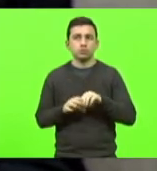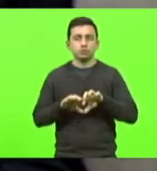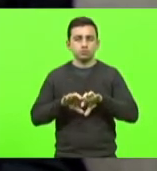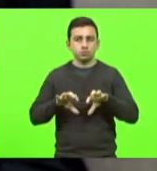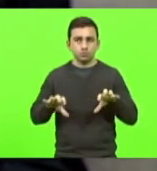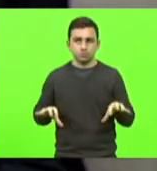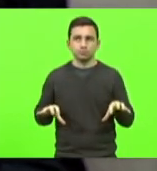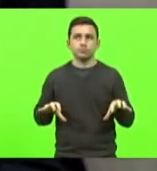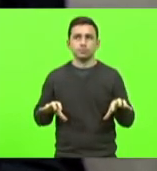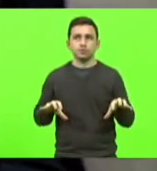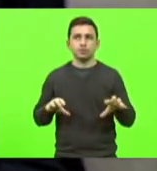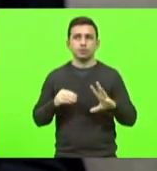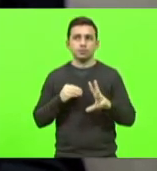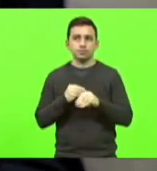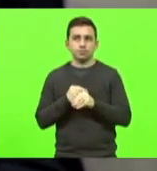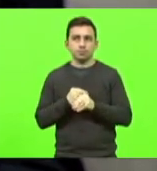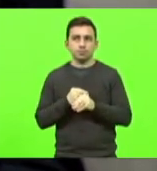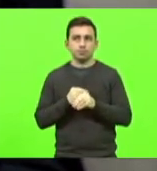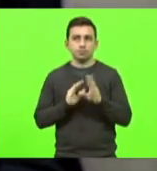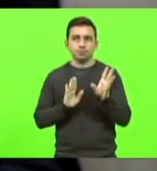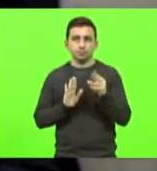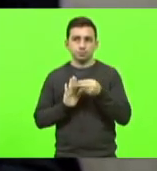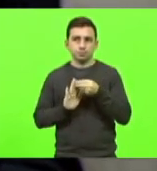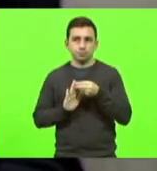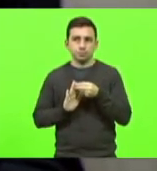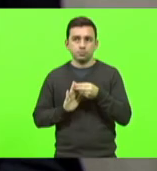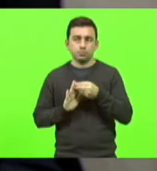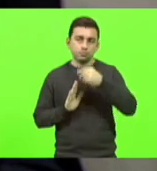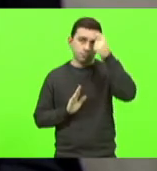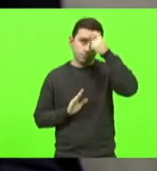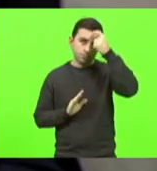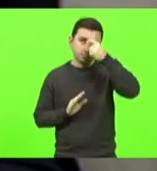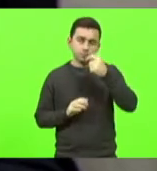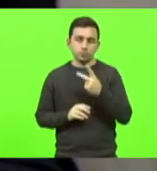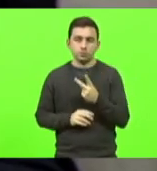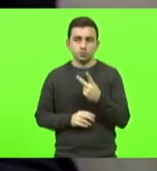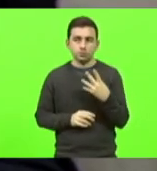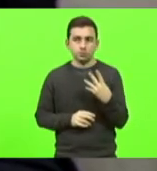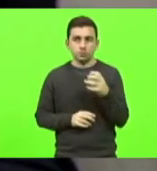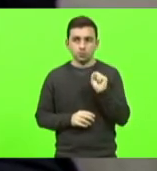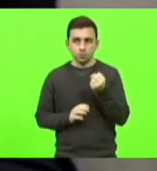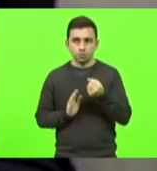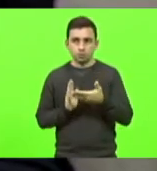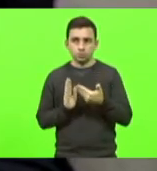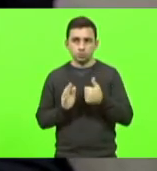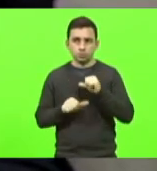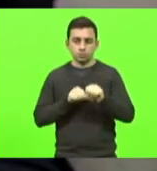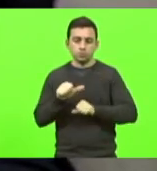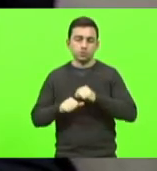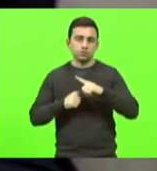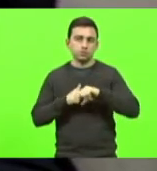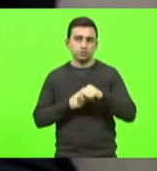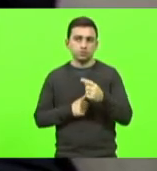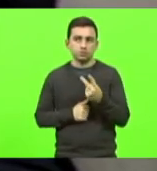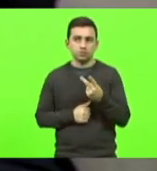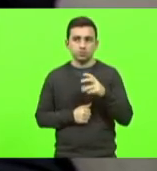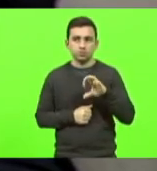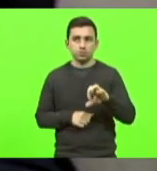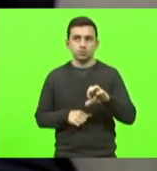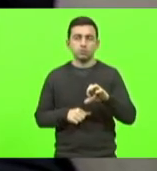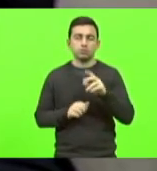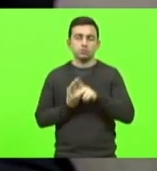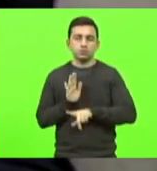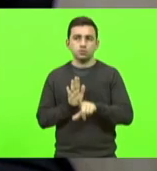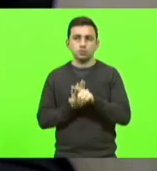aditiva de autoria do deputado Mauricio eskudlark de página 248 que altera o artigo 29 do projeto de lei